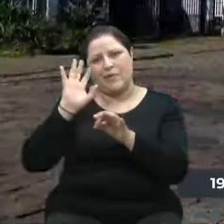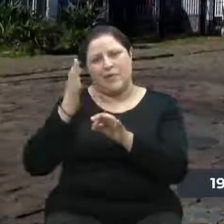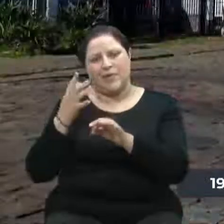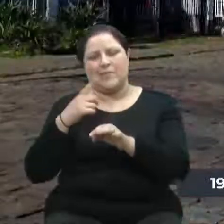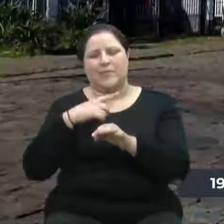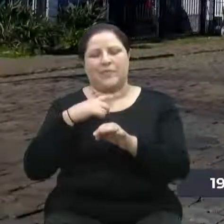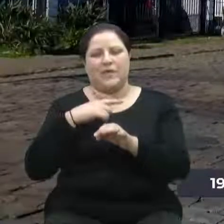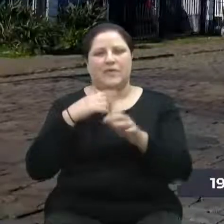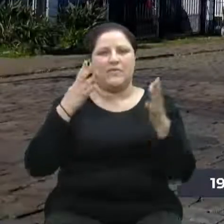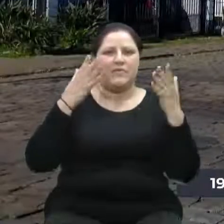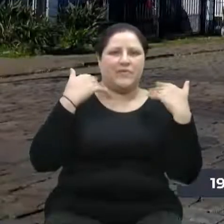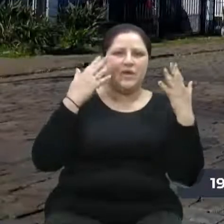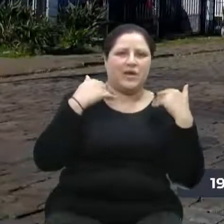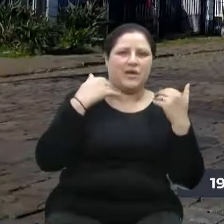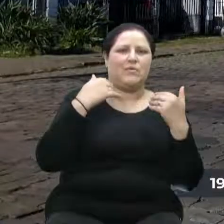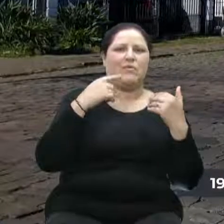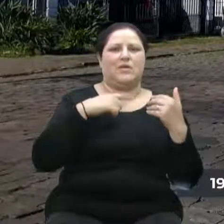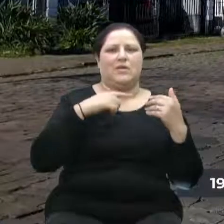inverno é barro.